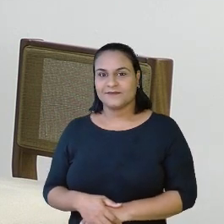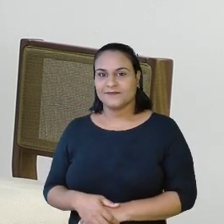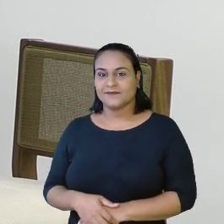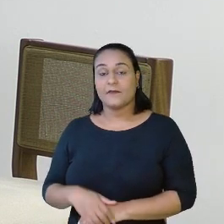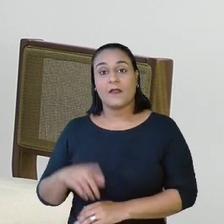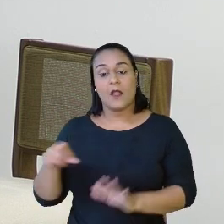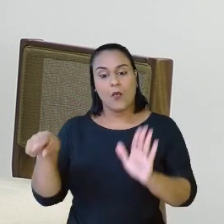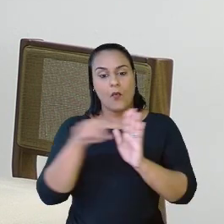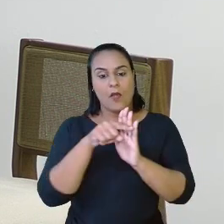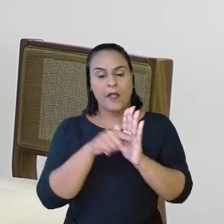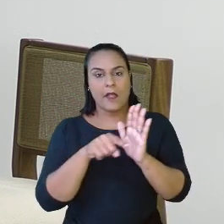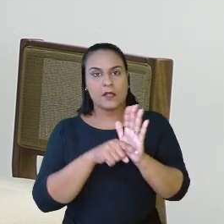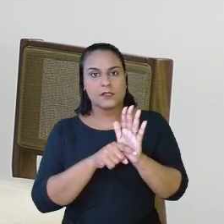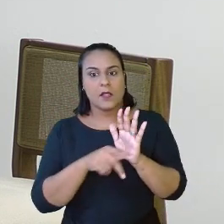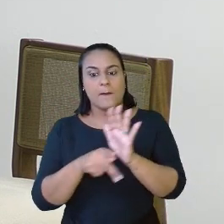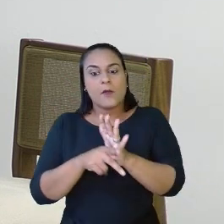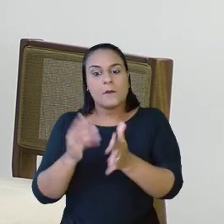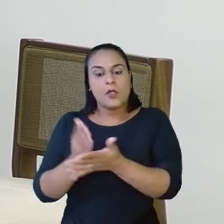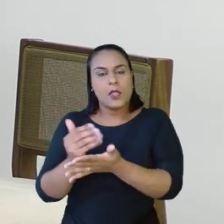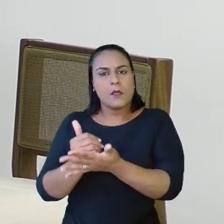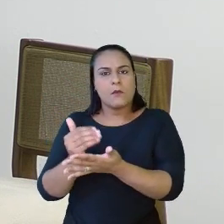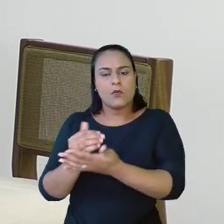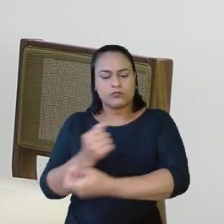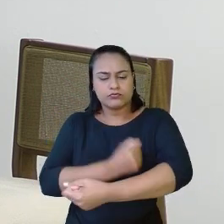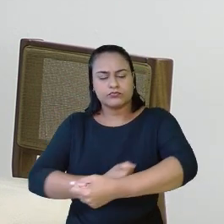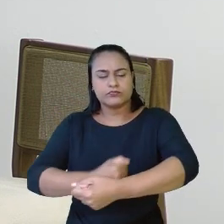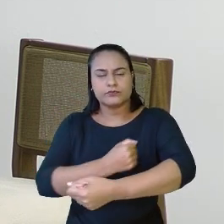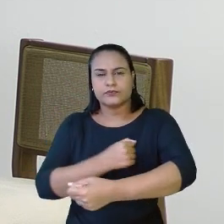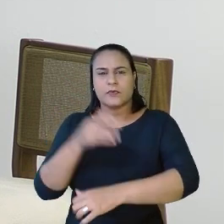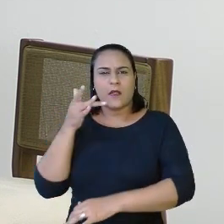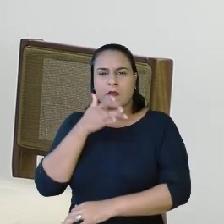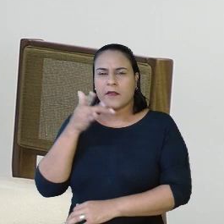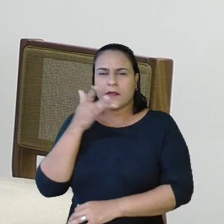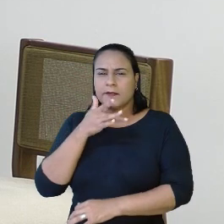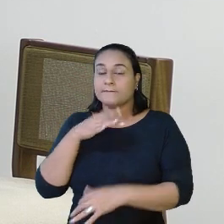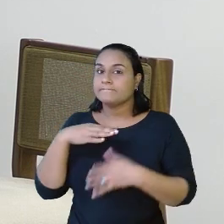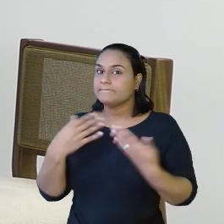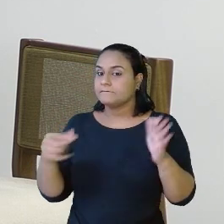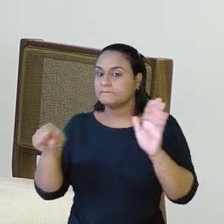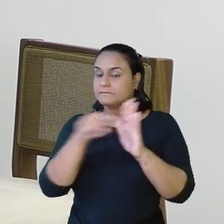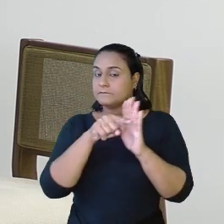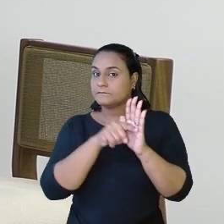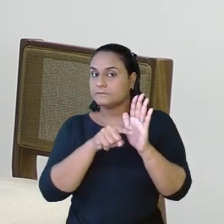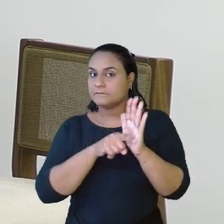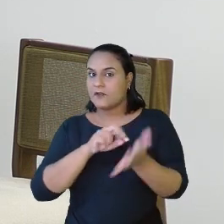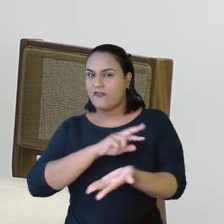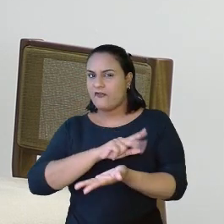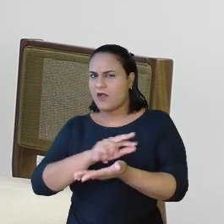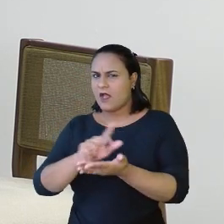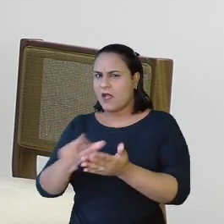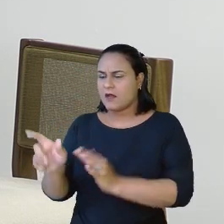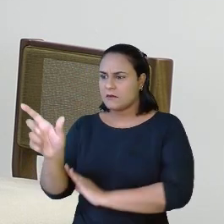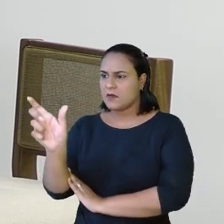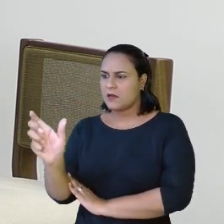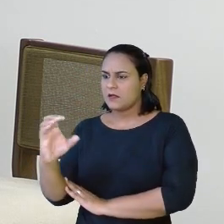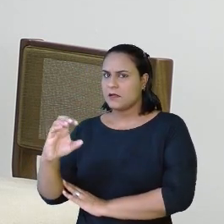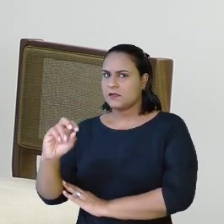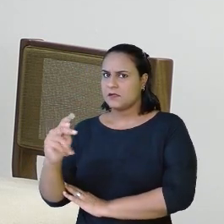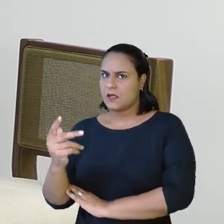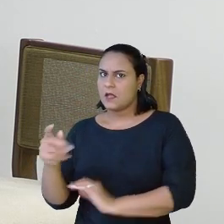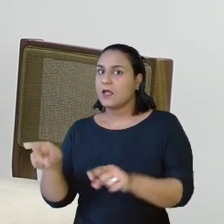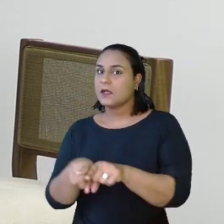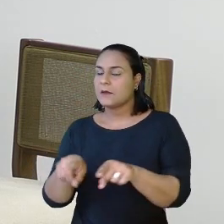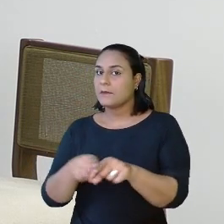uma receita de um bolo delicioso. E nessa receita, há muitas palavras com CH e com